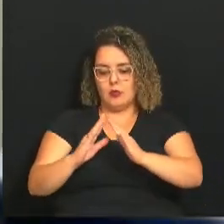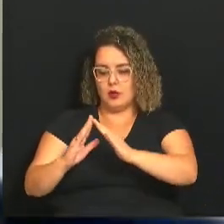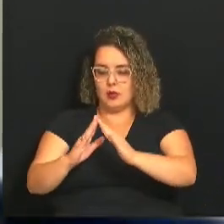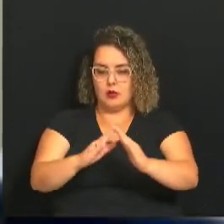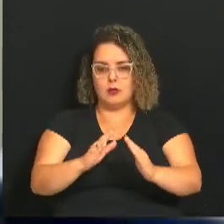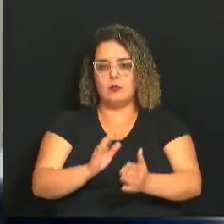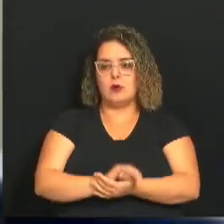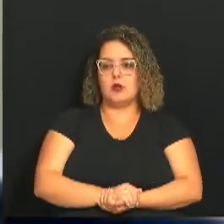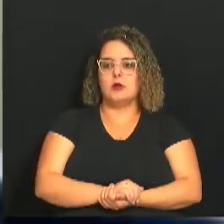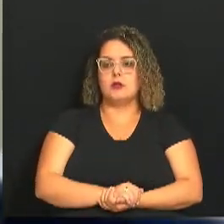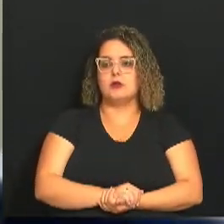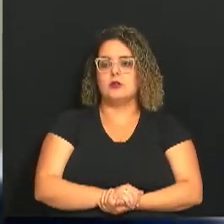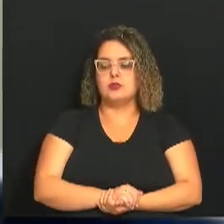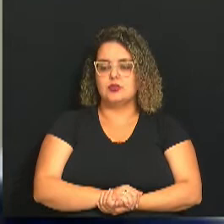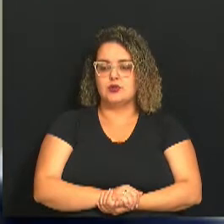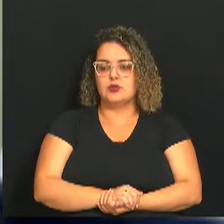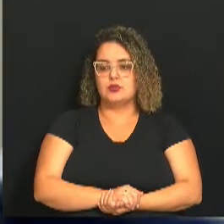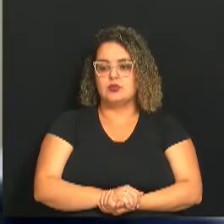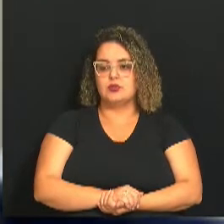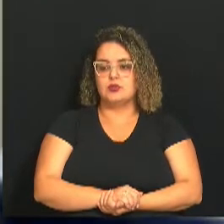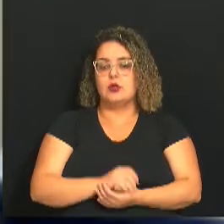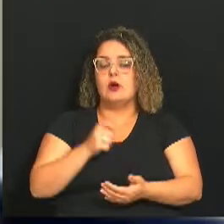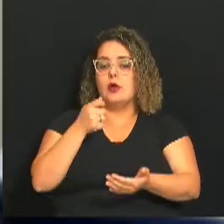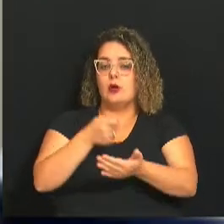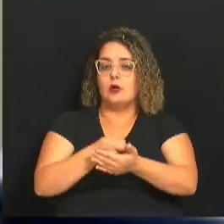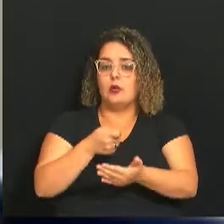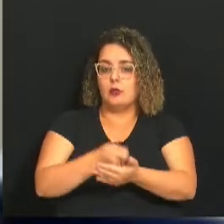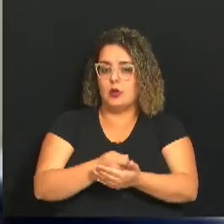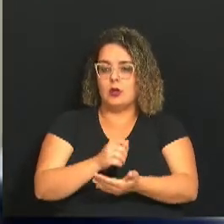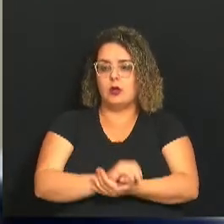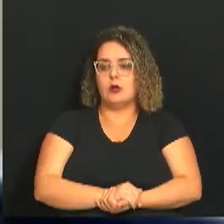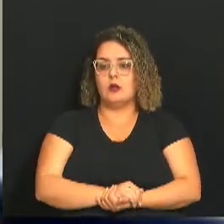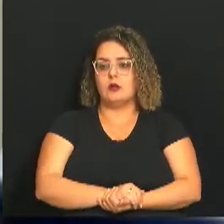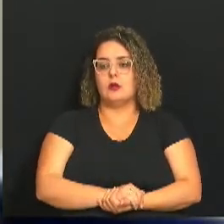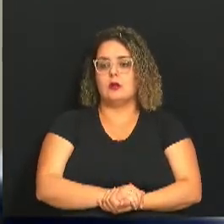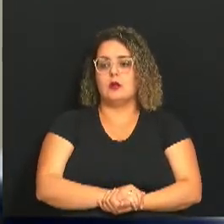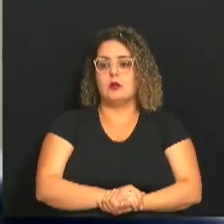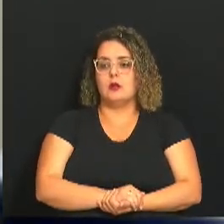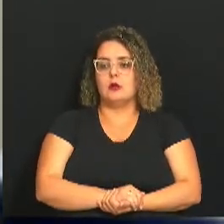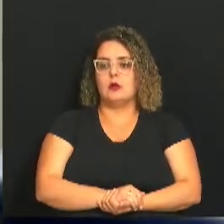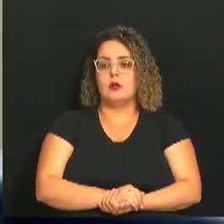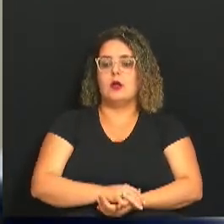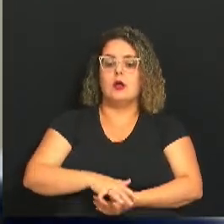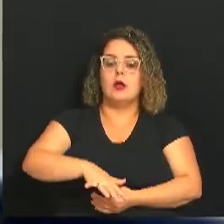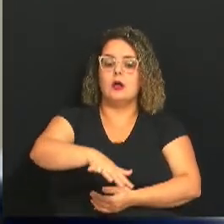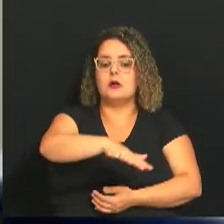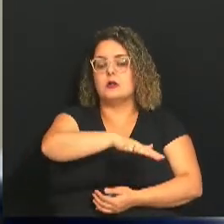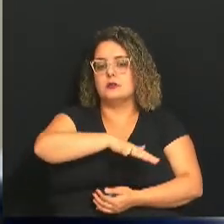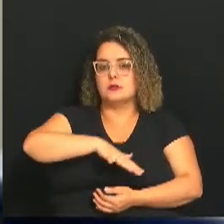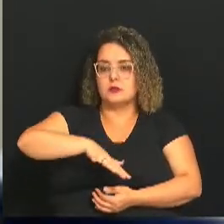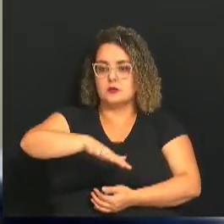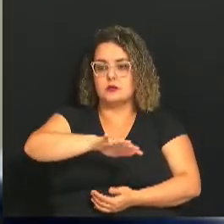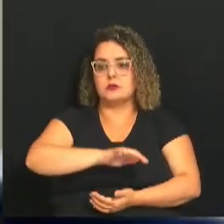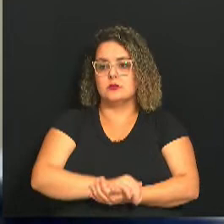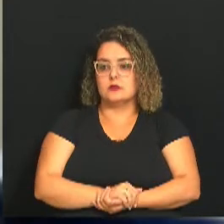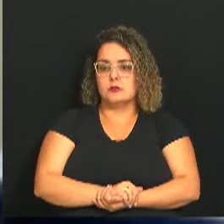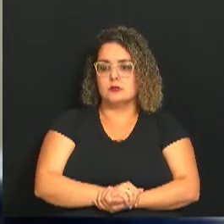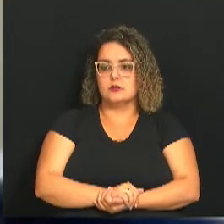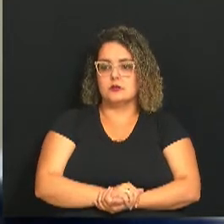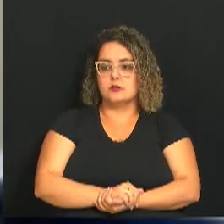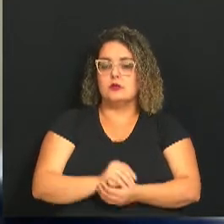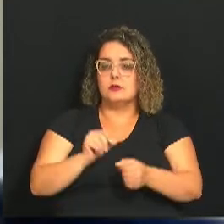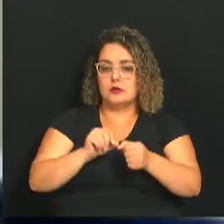particular, né, ela é obrigada a deixar áreas para poder fazer a